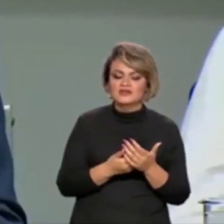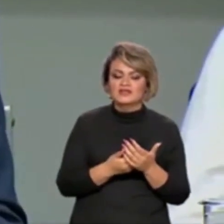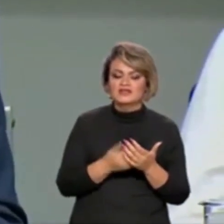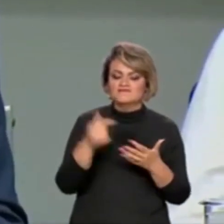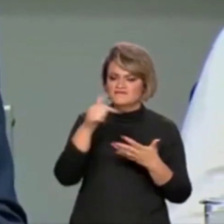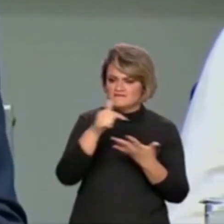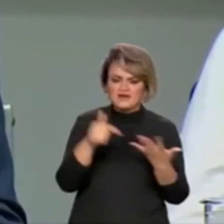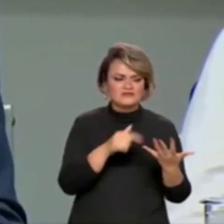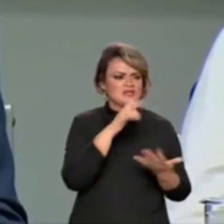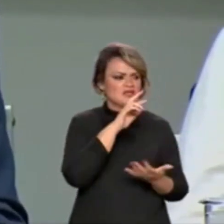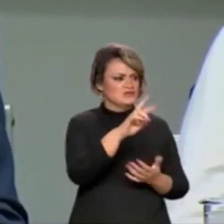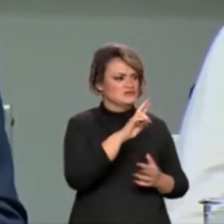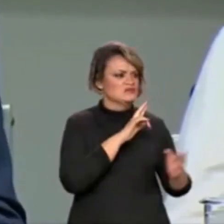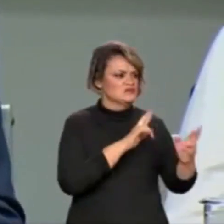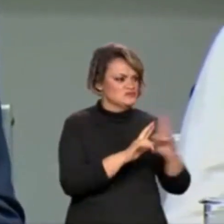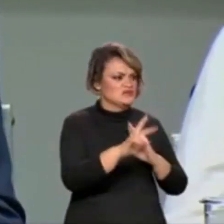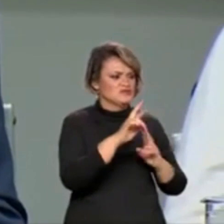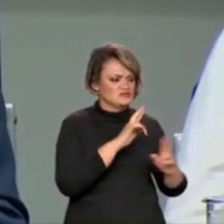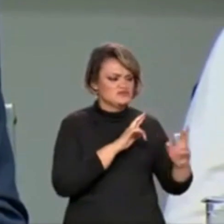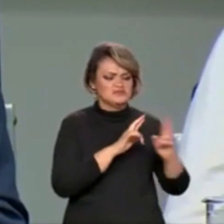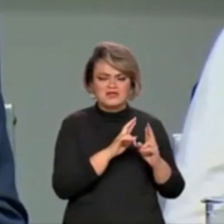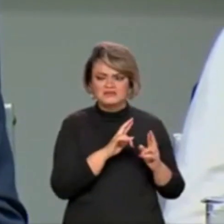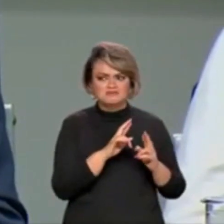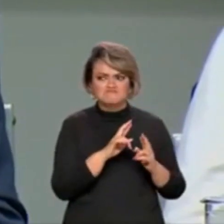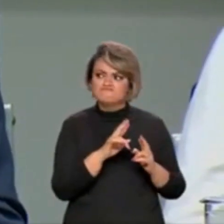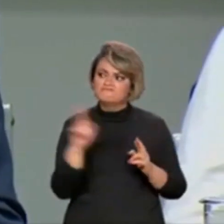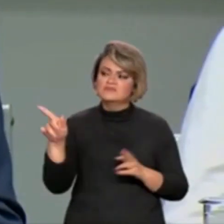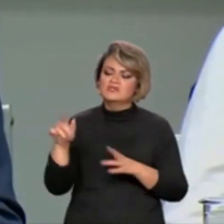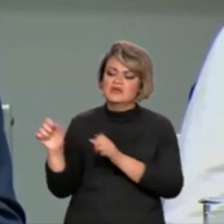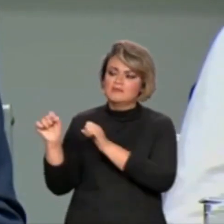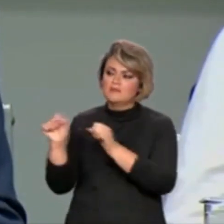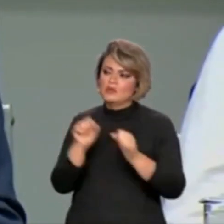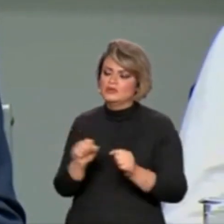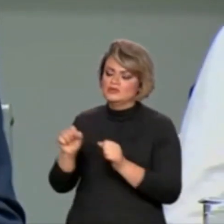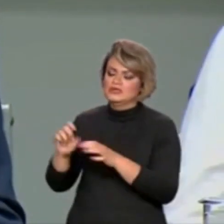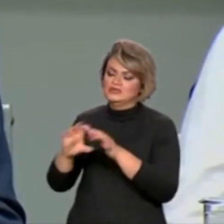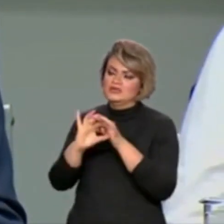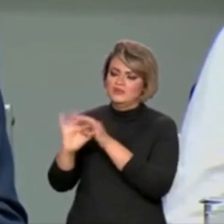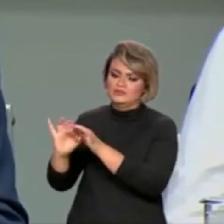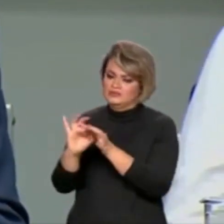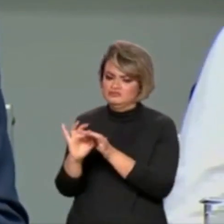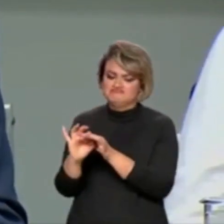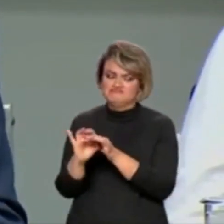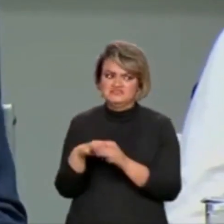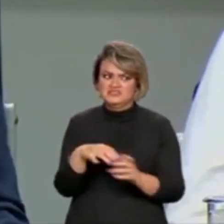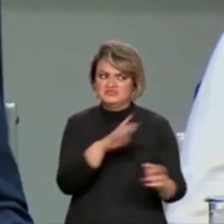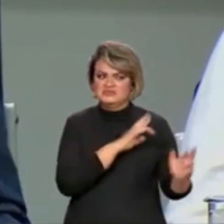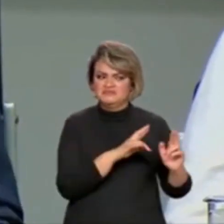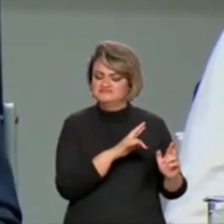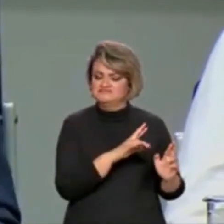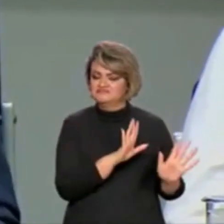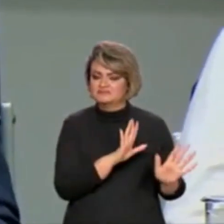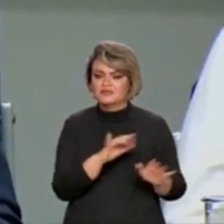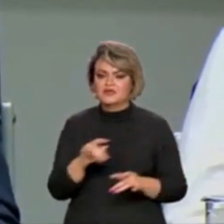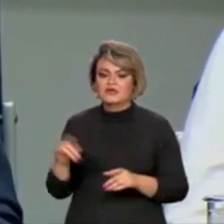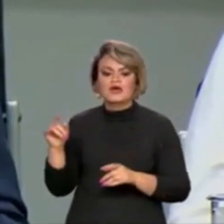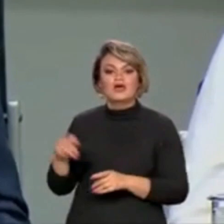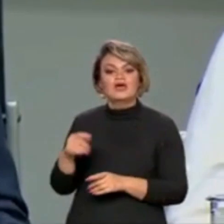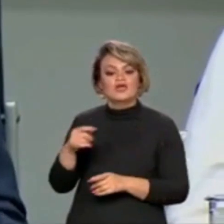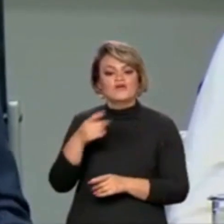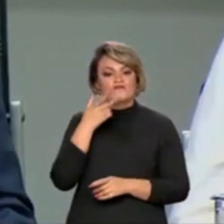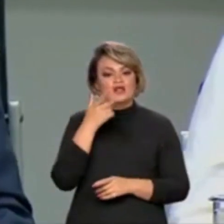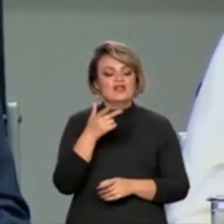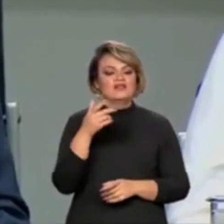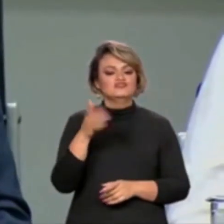esses resultados, a harmonia entre os poderes da República. Sempre salientei que